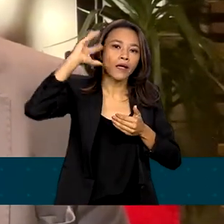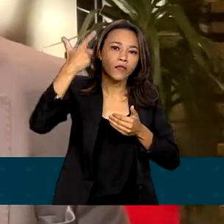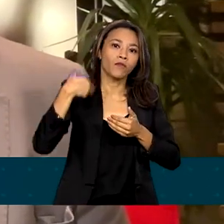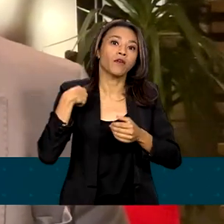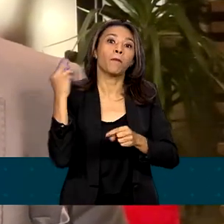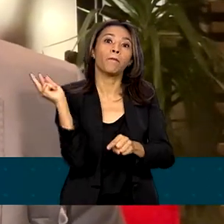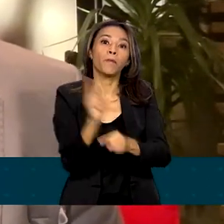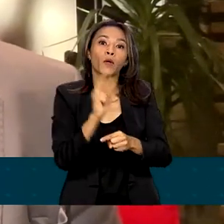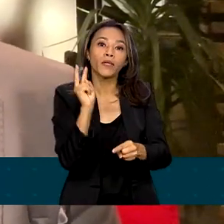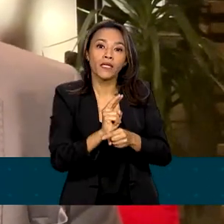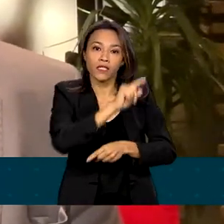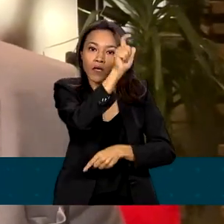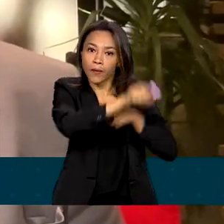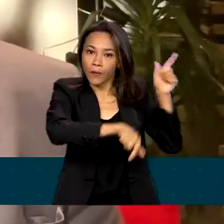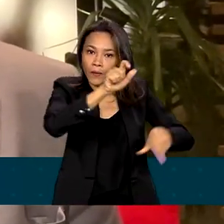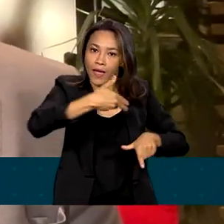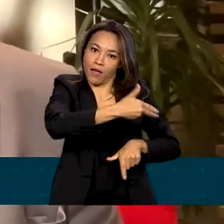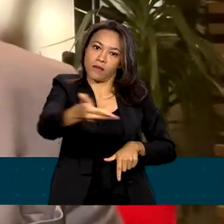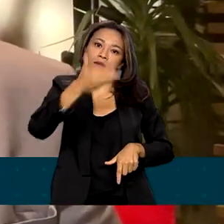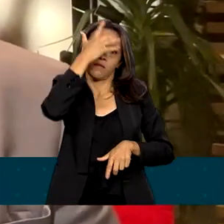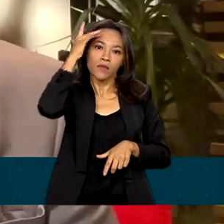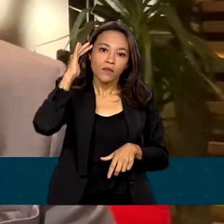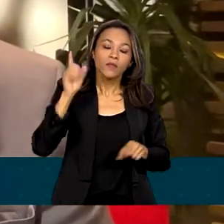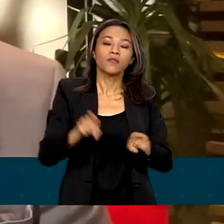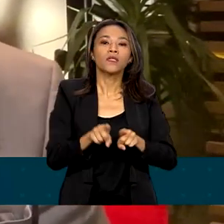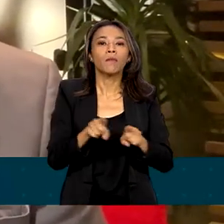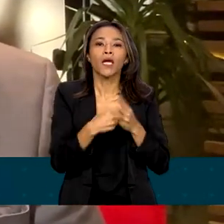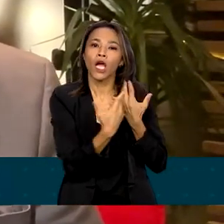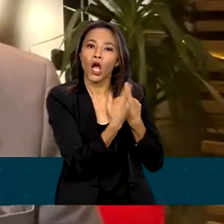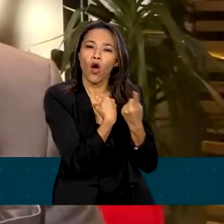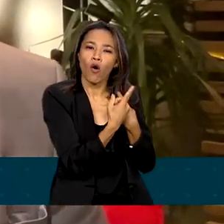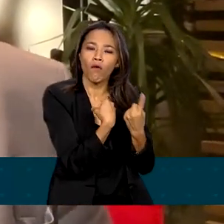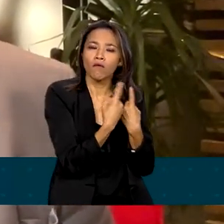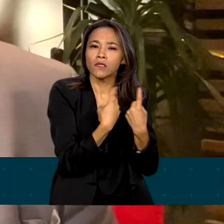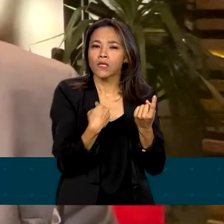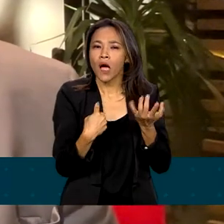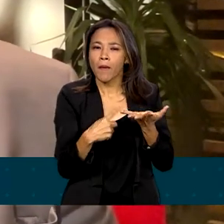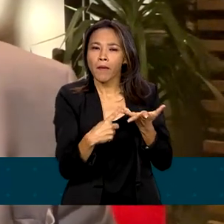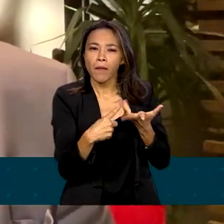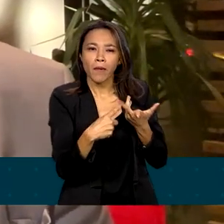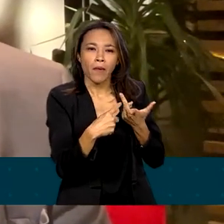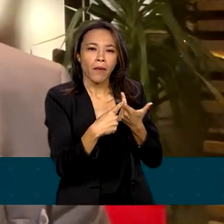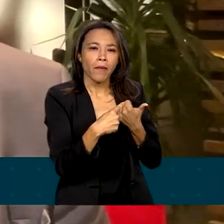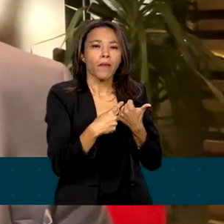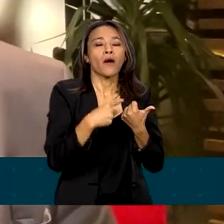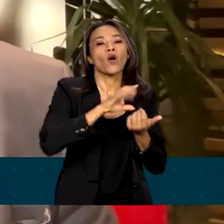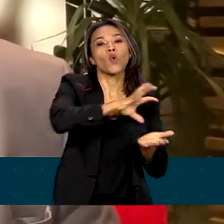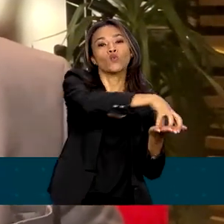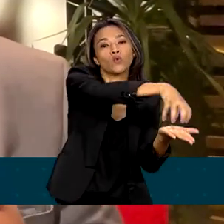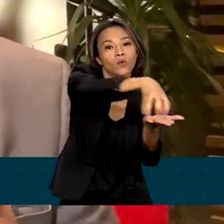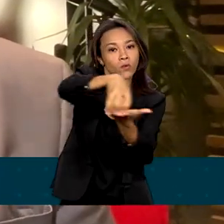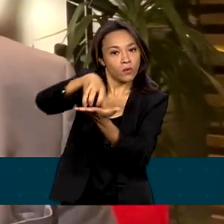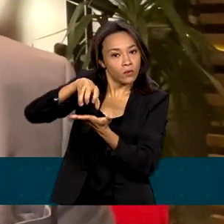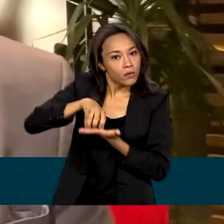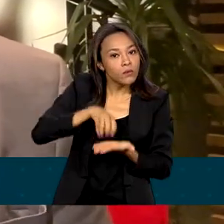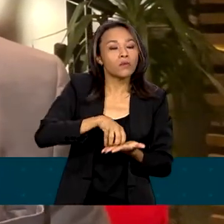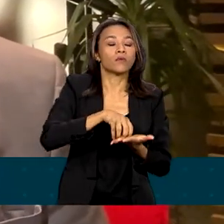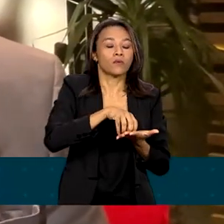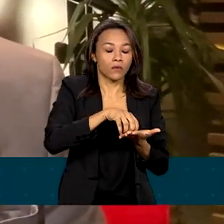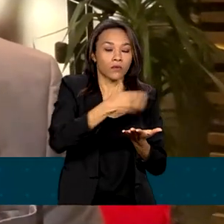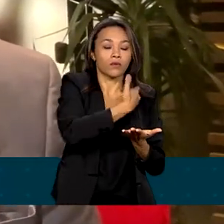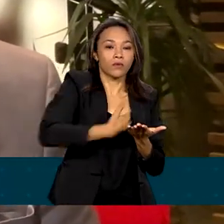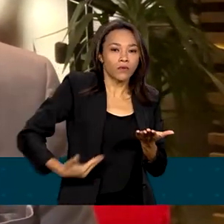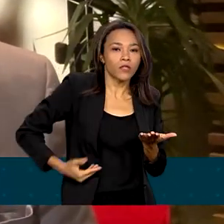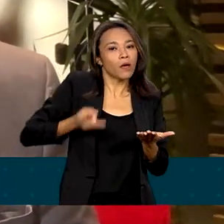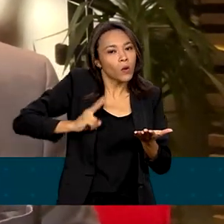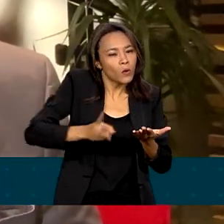proteção desse trabalhadores bem como fazer as interlocuções necessárias com os órgãos envolvidos para incrementar